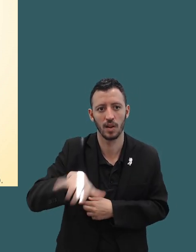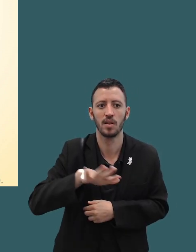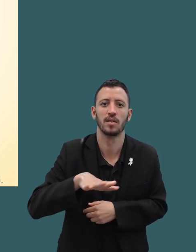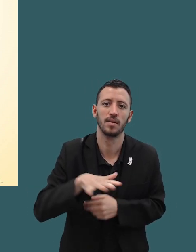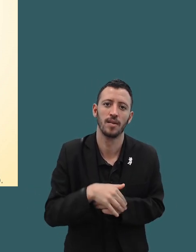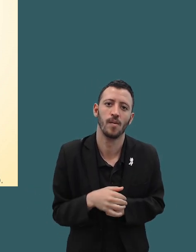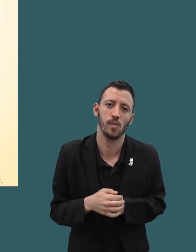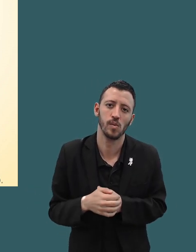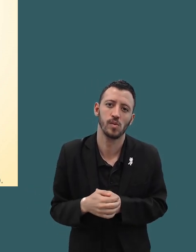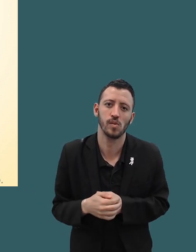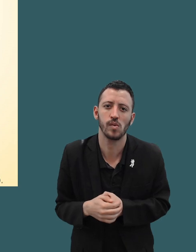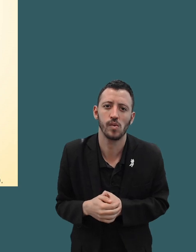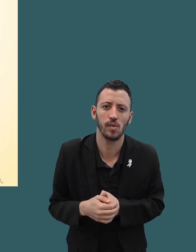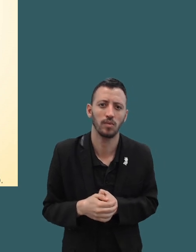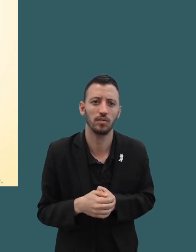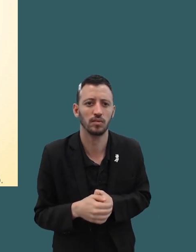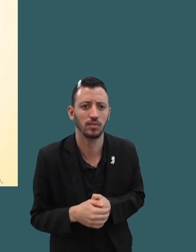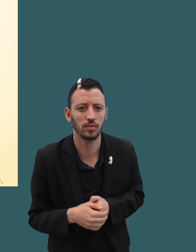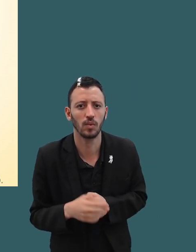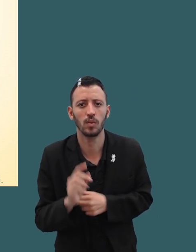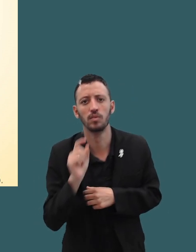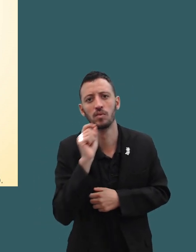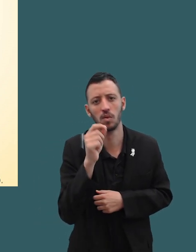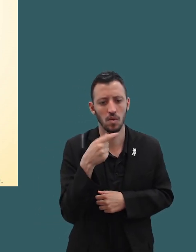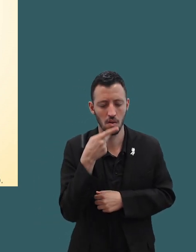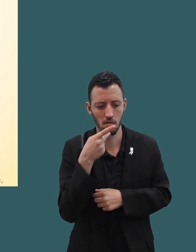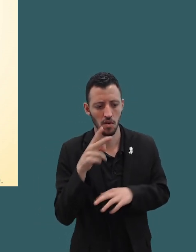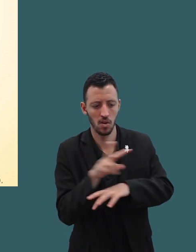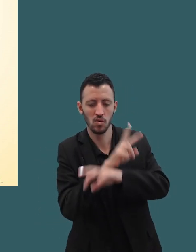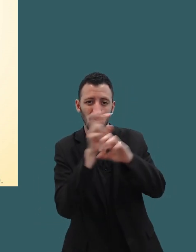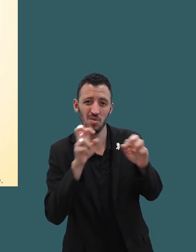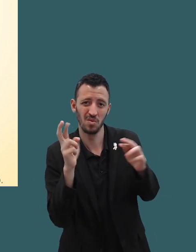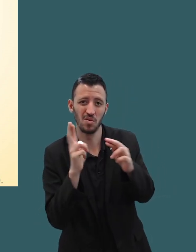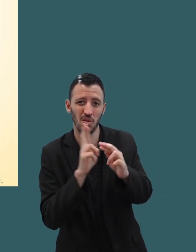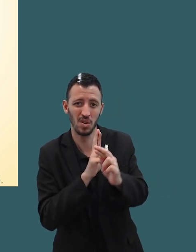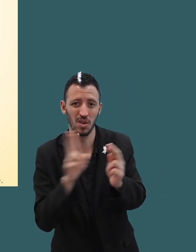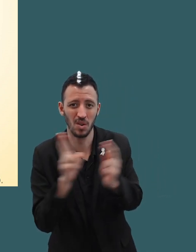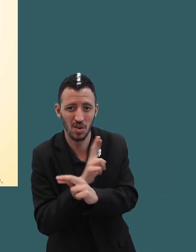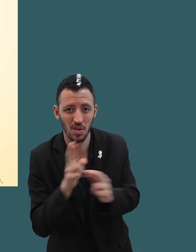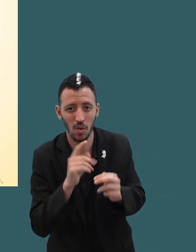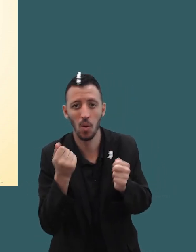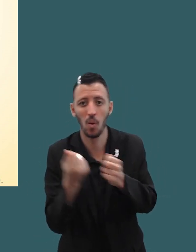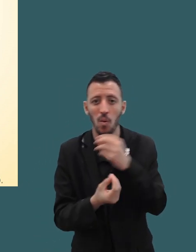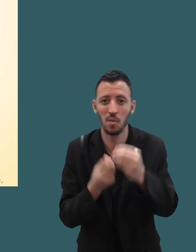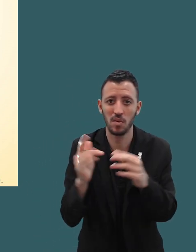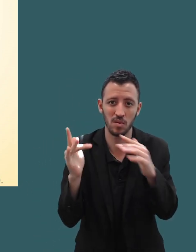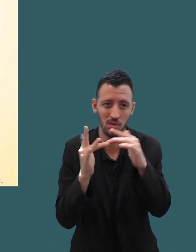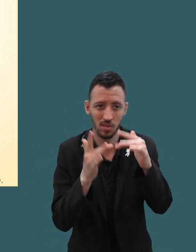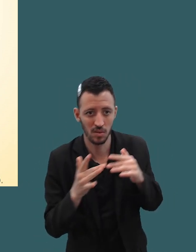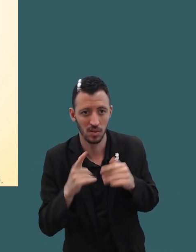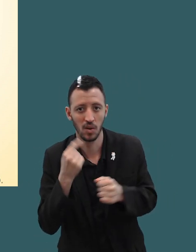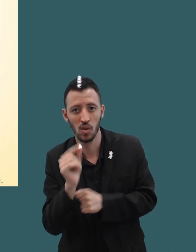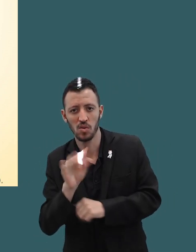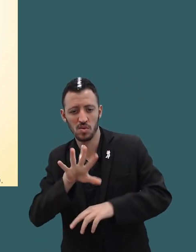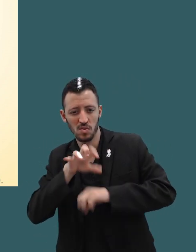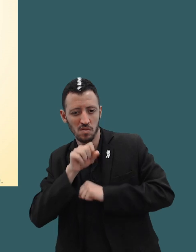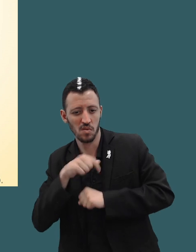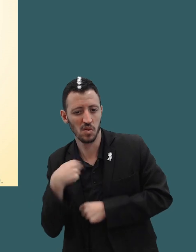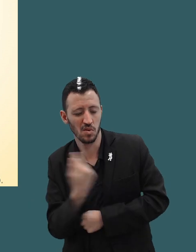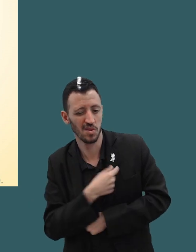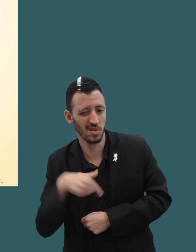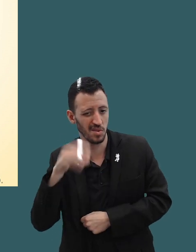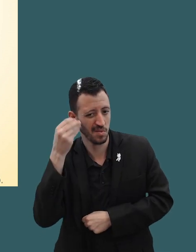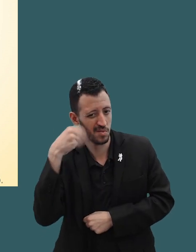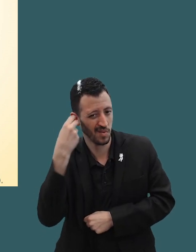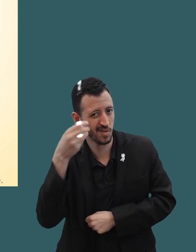campo. E quando a gente fala de rede, quando a gente fala de conectar as coisas, a gente se inspira muito na experiência da